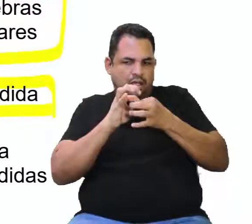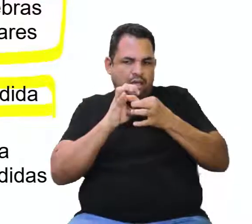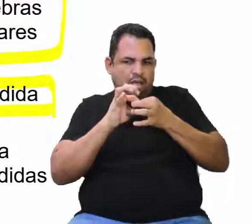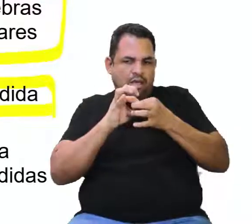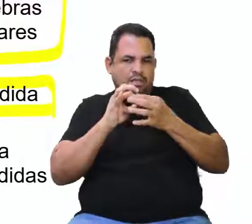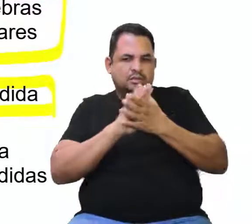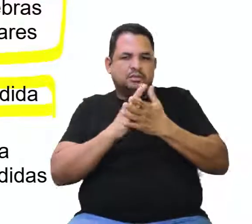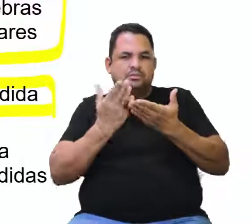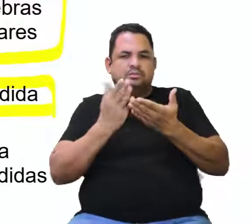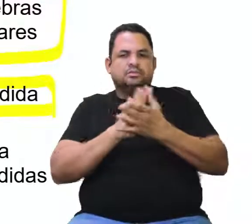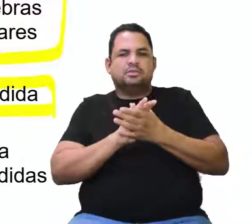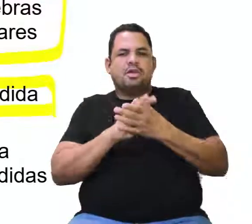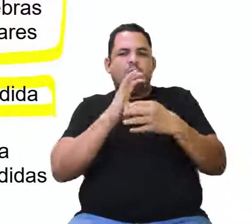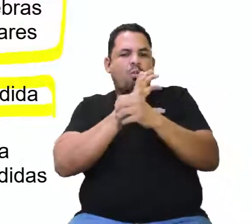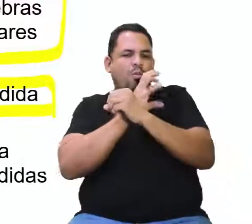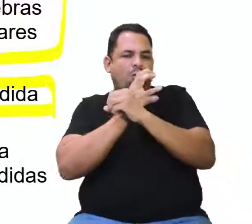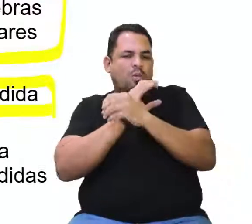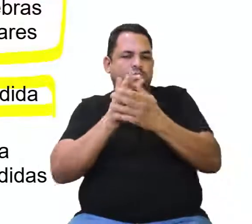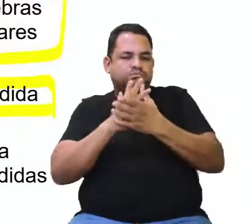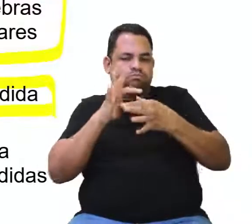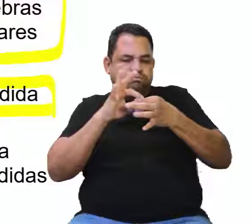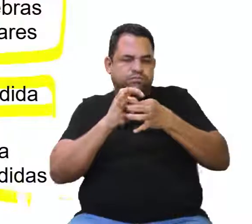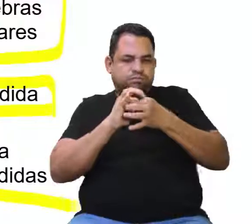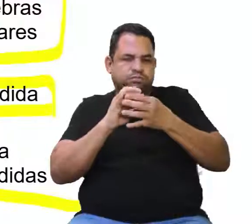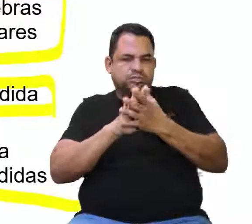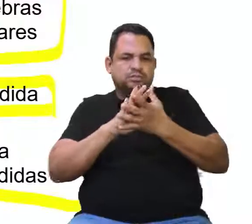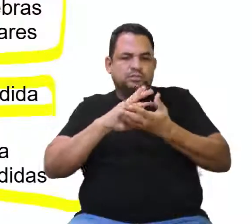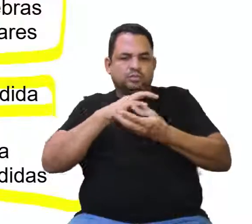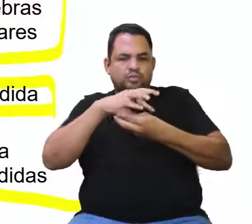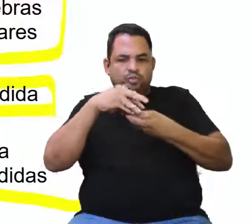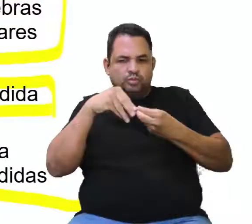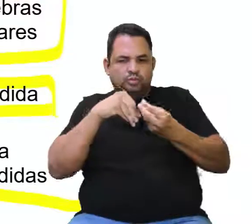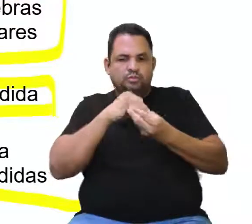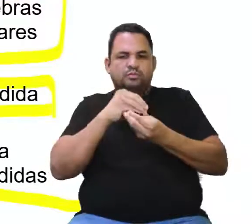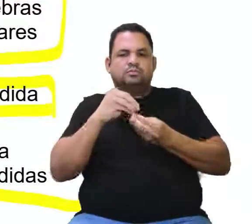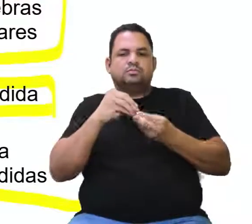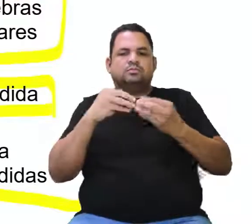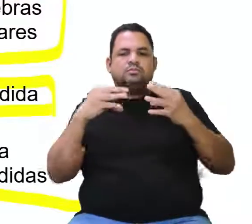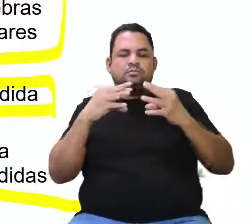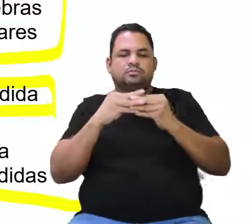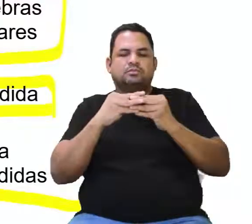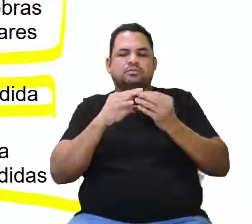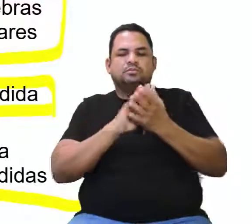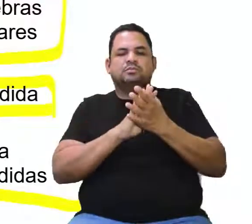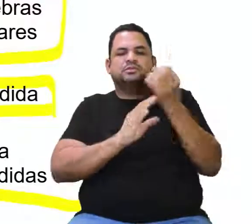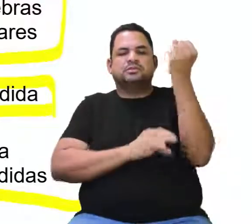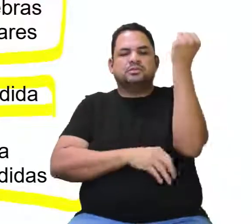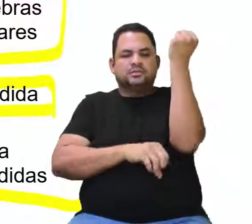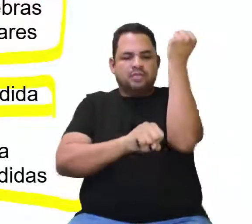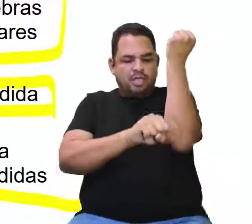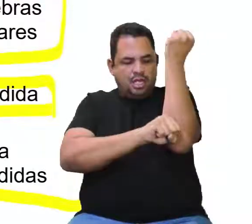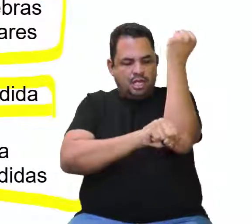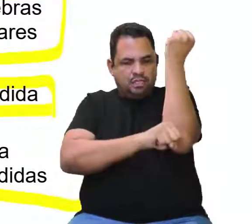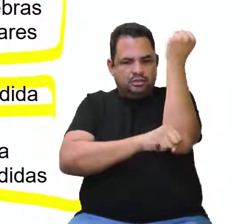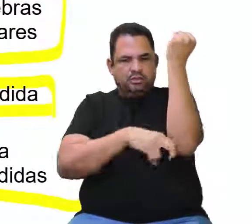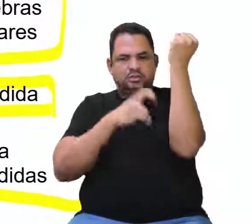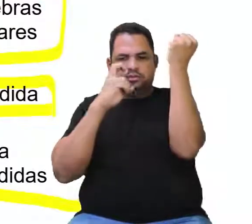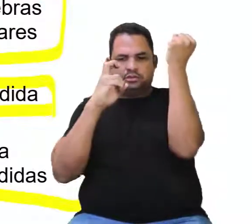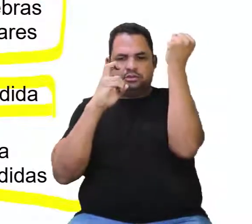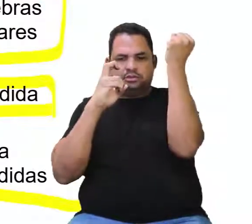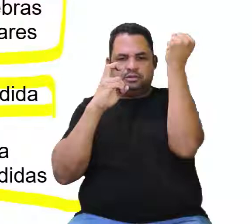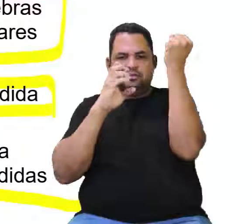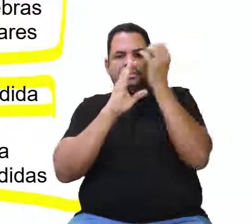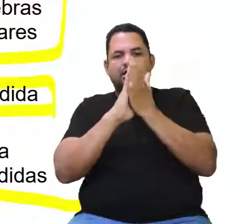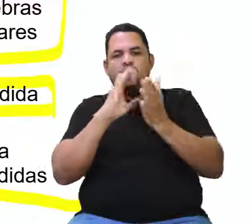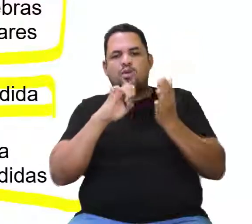tipo como se fosse um grande osso, né? Então, elas são fundidas. Então, eu tenho aqui na sacral 5 vértebras